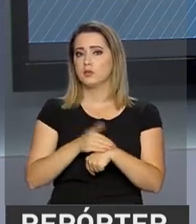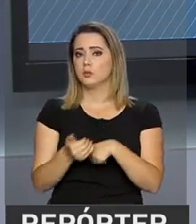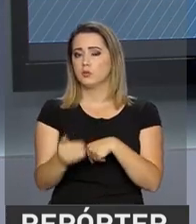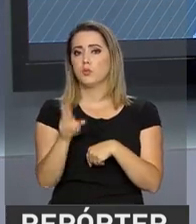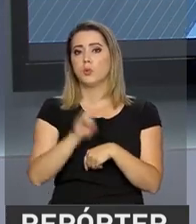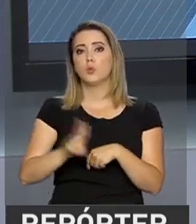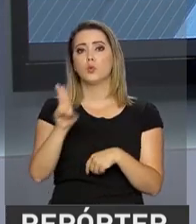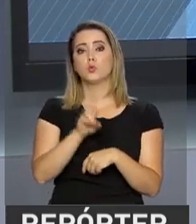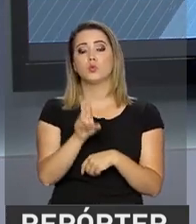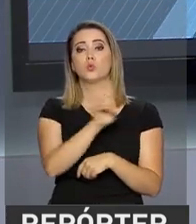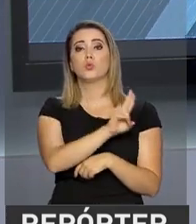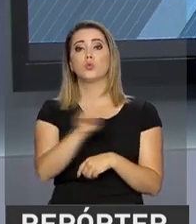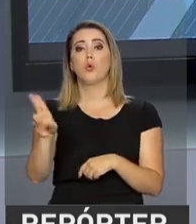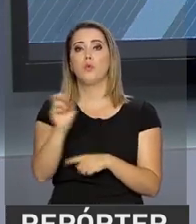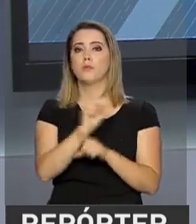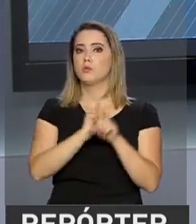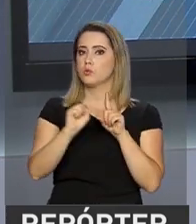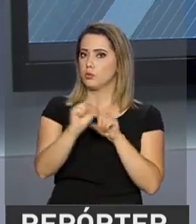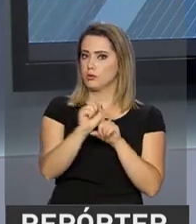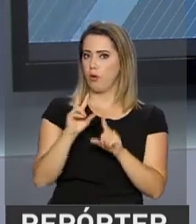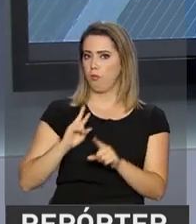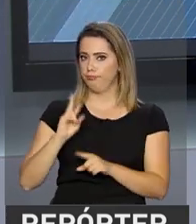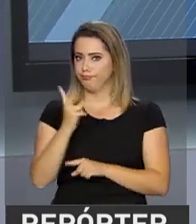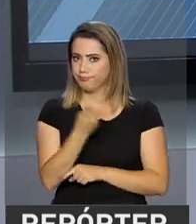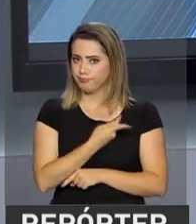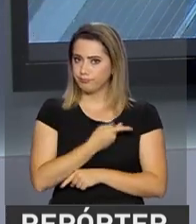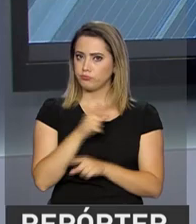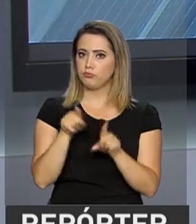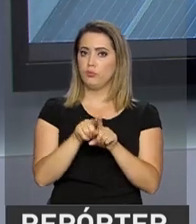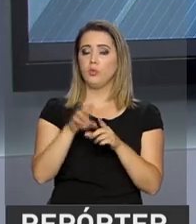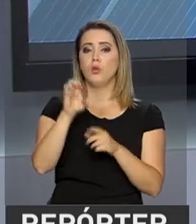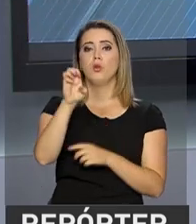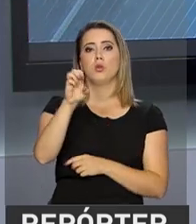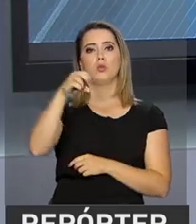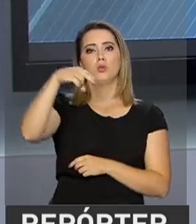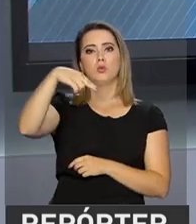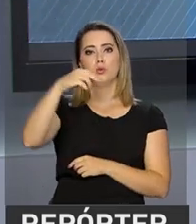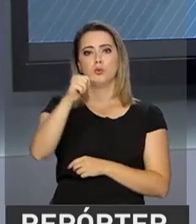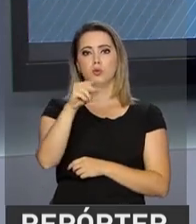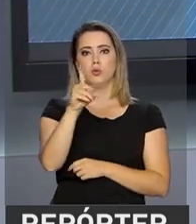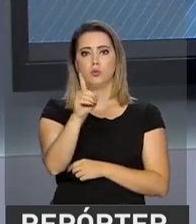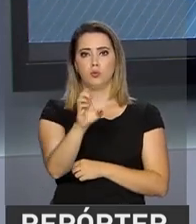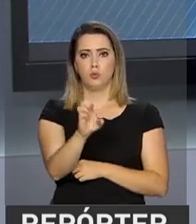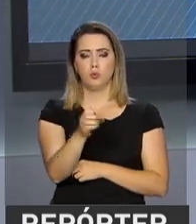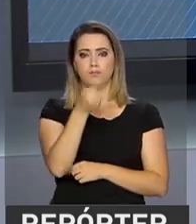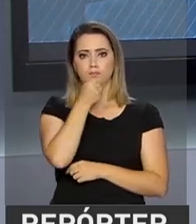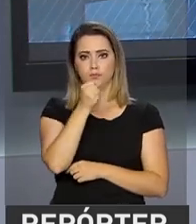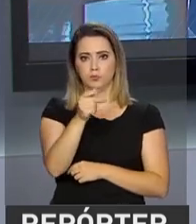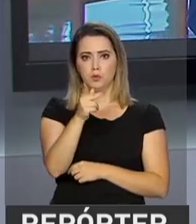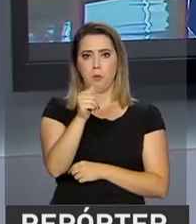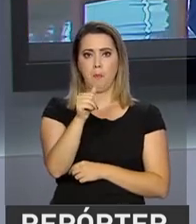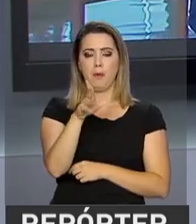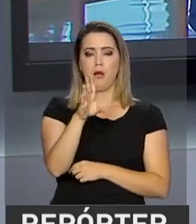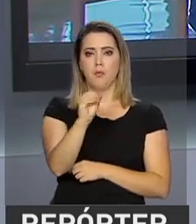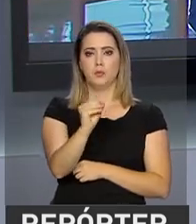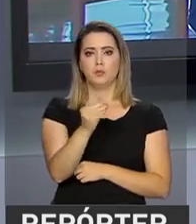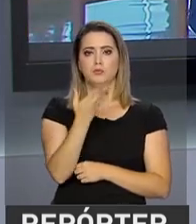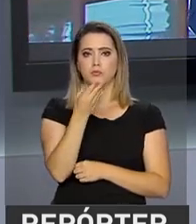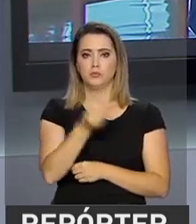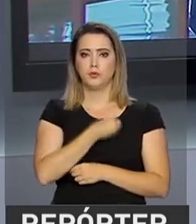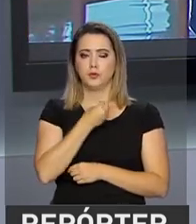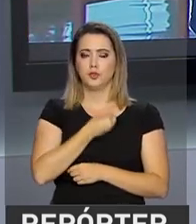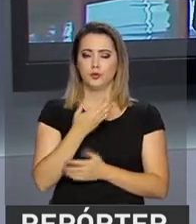social no exame nacional de desempenho de estudantes o enade os detalhes com repórter pablo mundinho olá boa